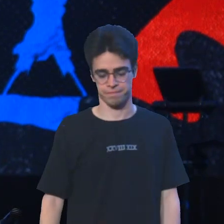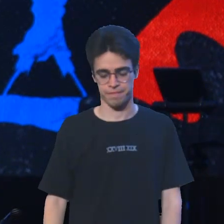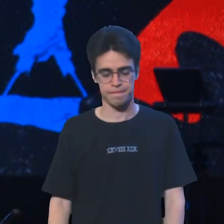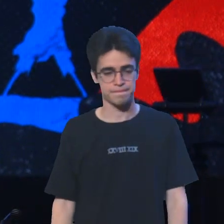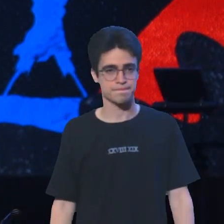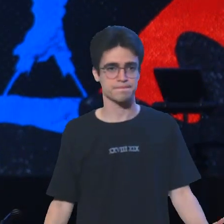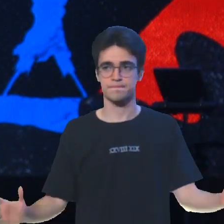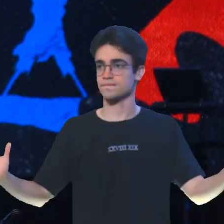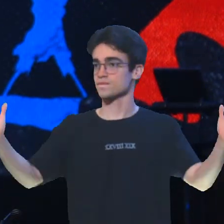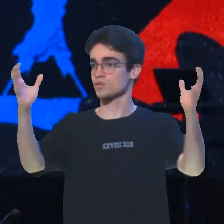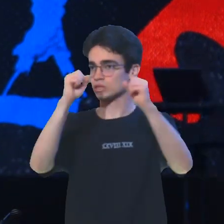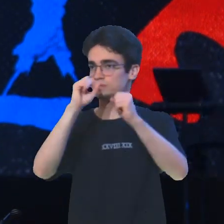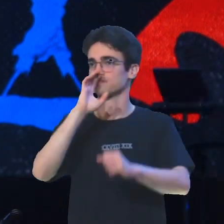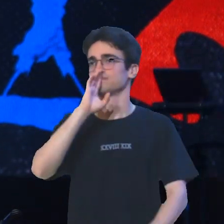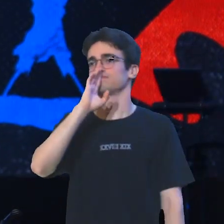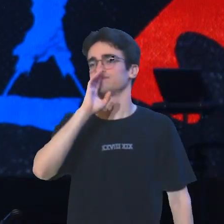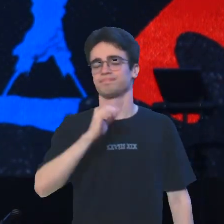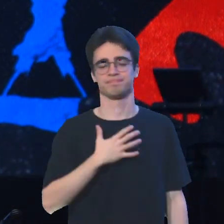Para silêncio.